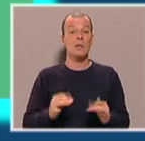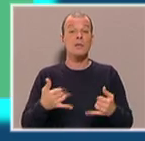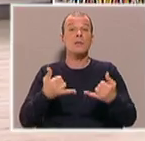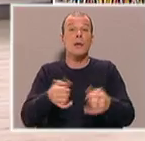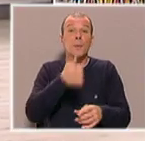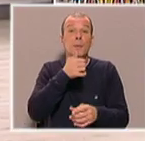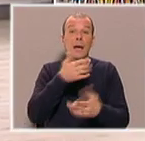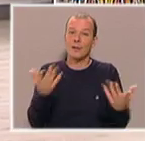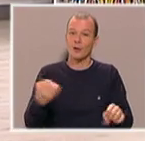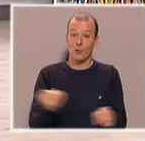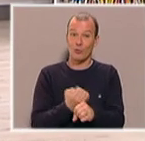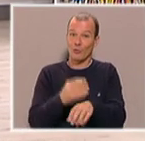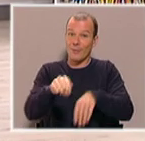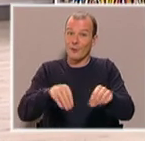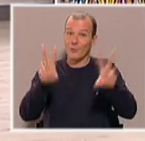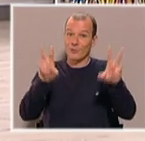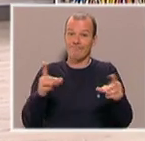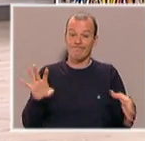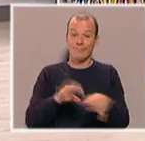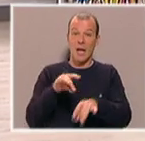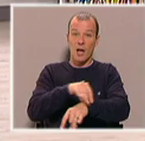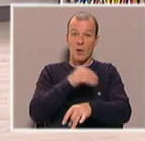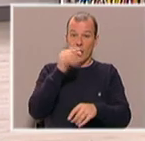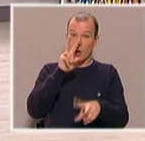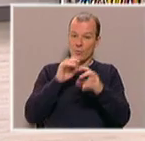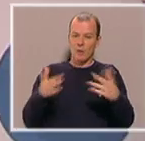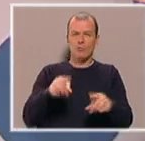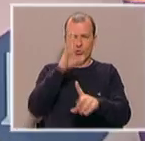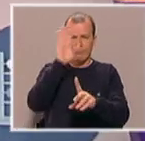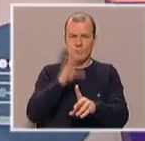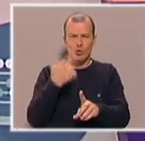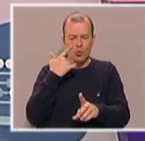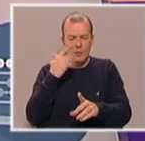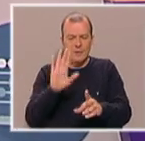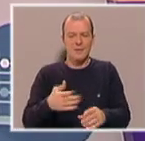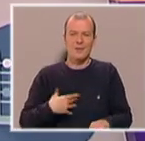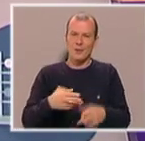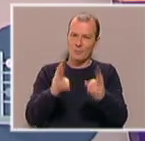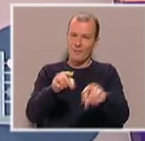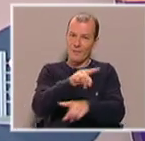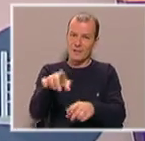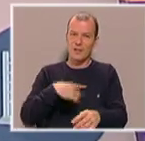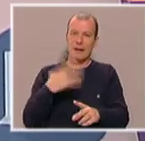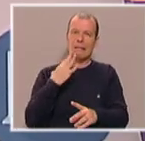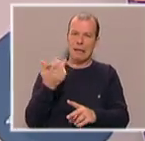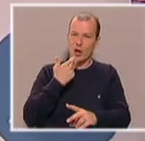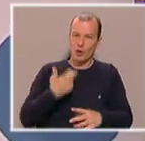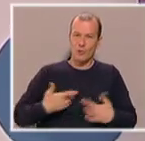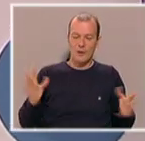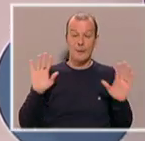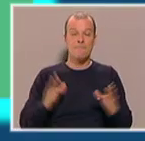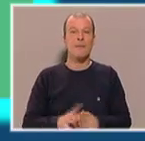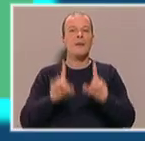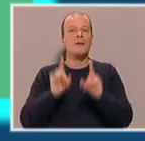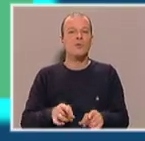seguir? Aqui um pequeno jogo sobre as doenças respiratórias. Vocês já conhecem mais ou menos a dinâmica. Conto com vocês aí em casa para ir tentando responder. Vamos lá